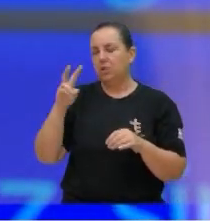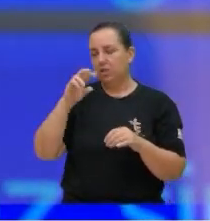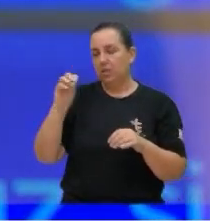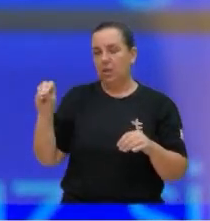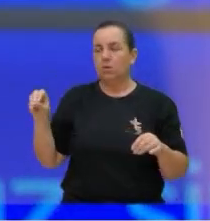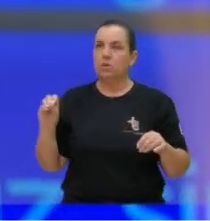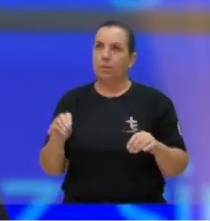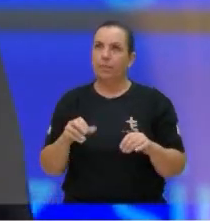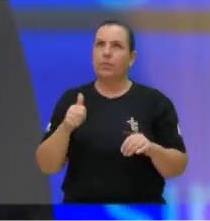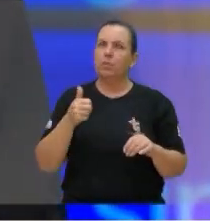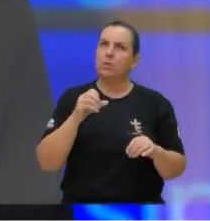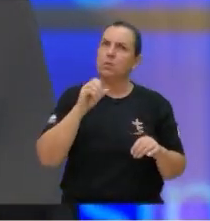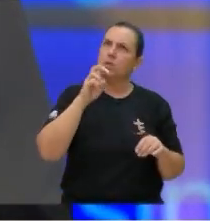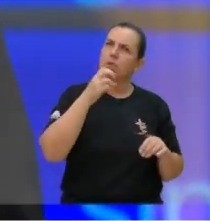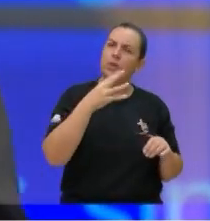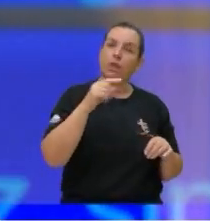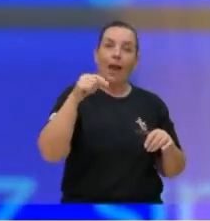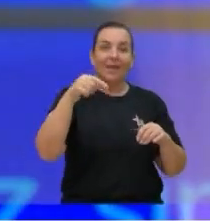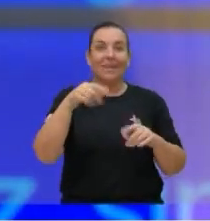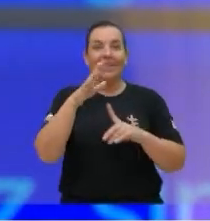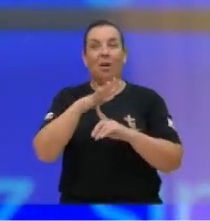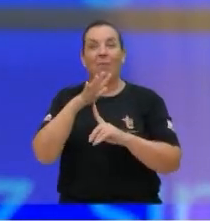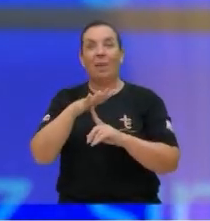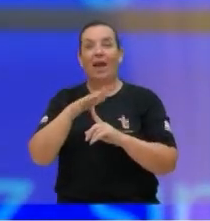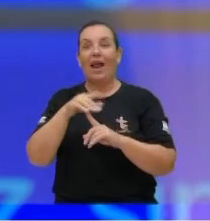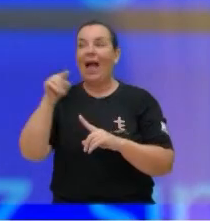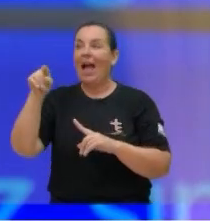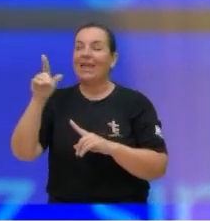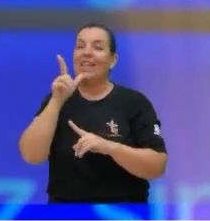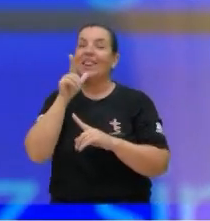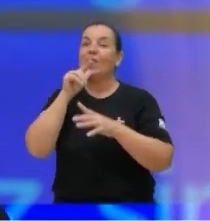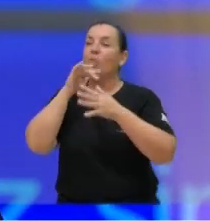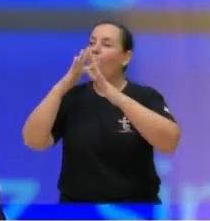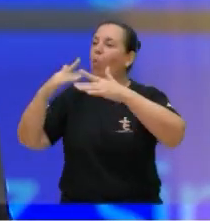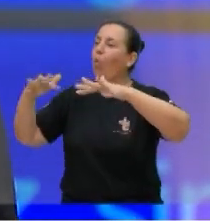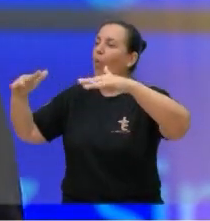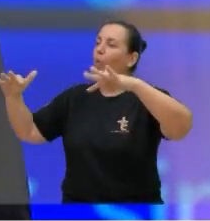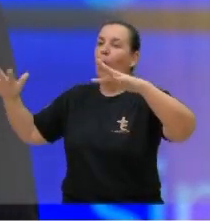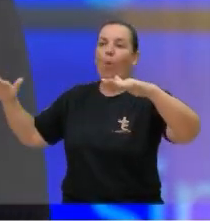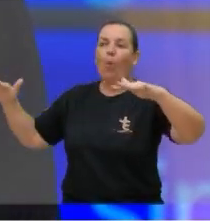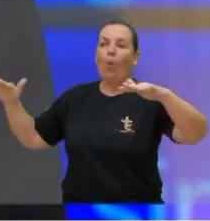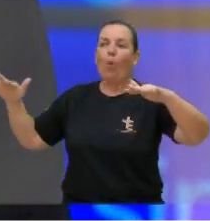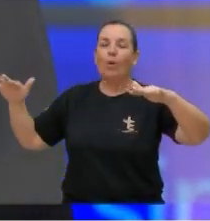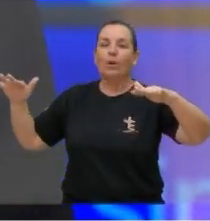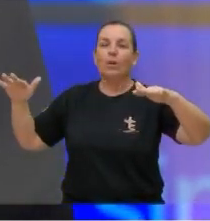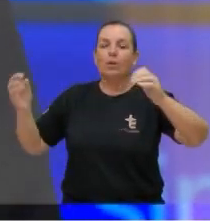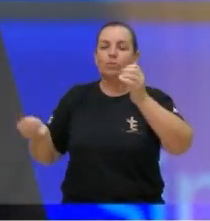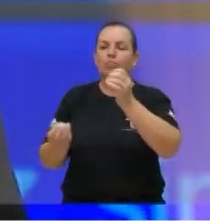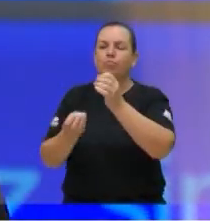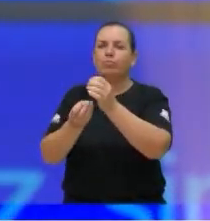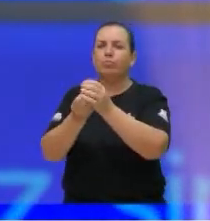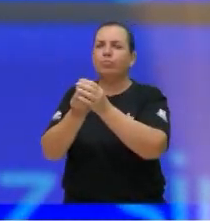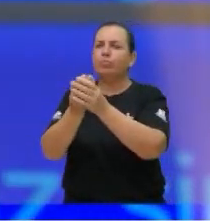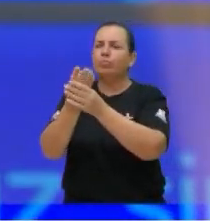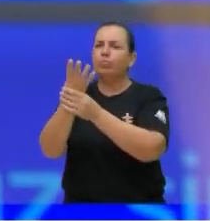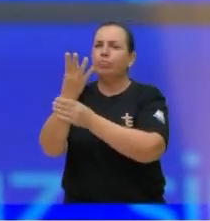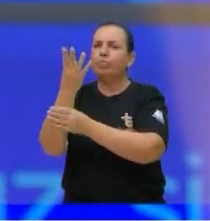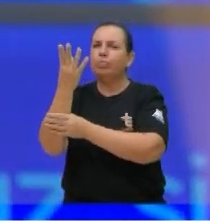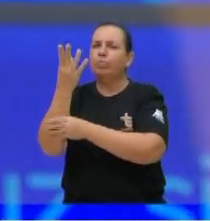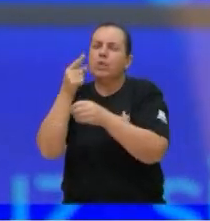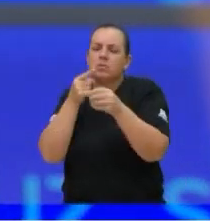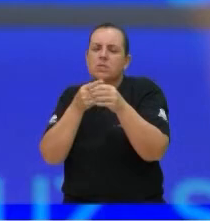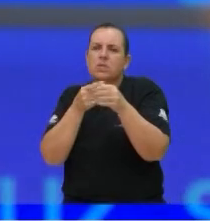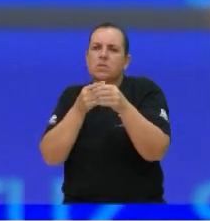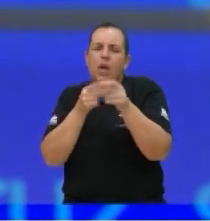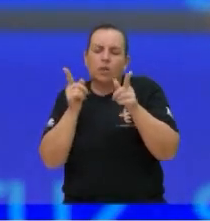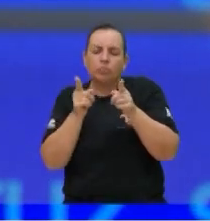1648. Aqui no Paraná, aqui no litoral do Paraná, nascia uma pequena cidade, um pequeno